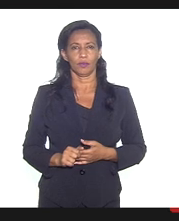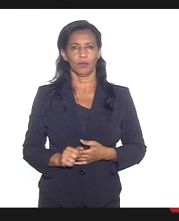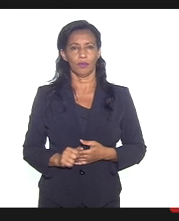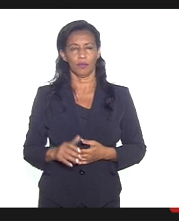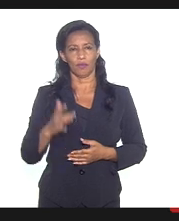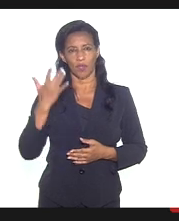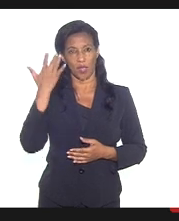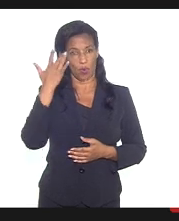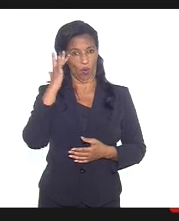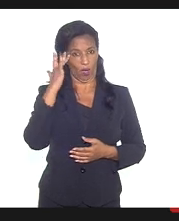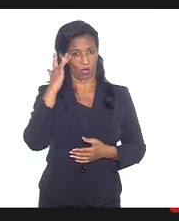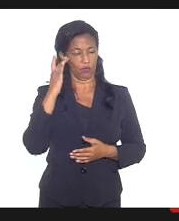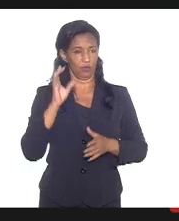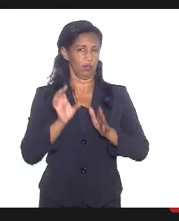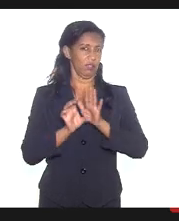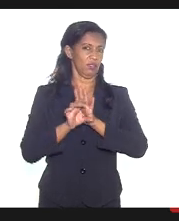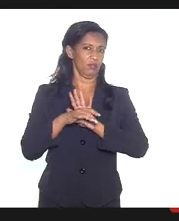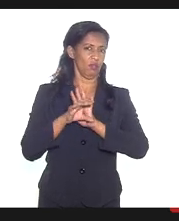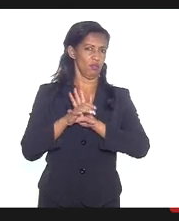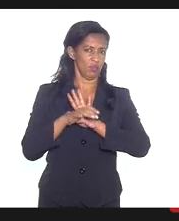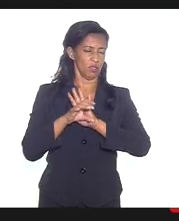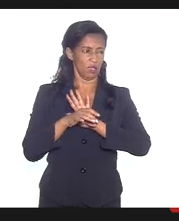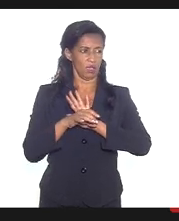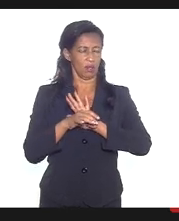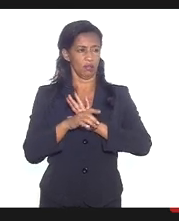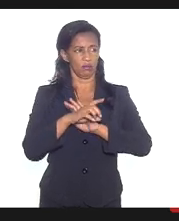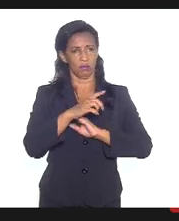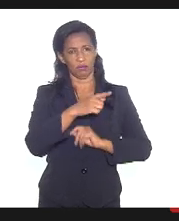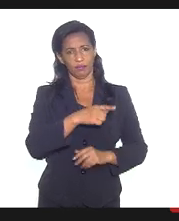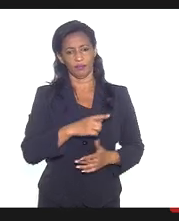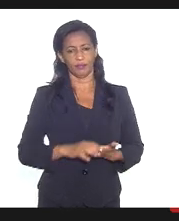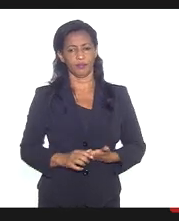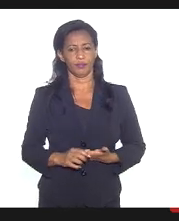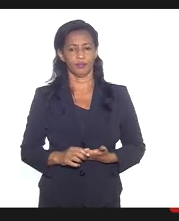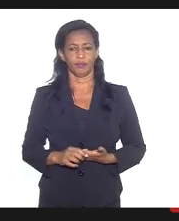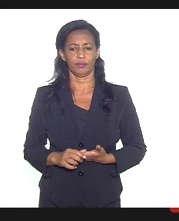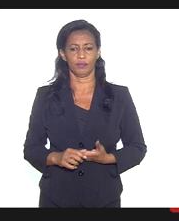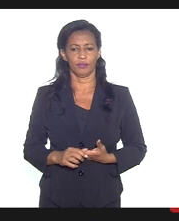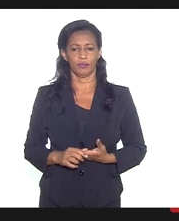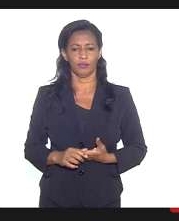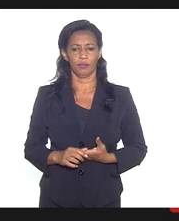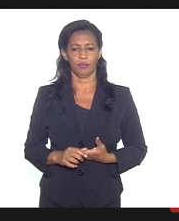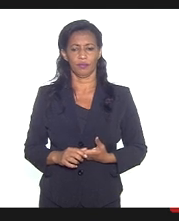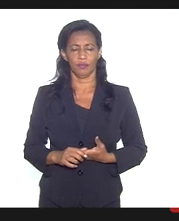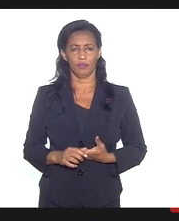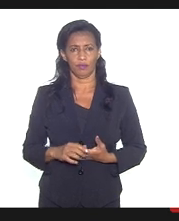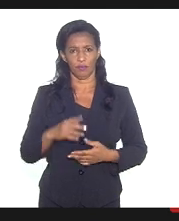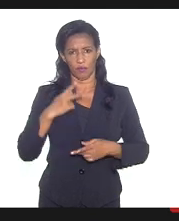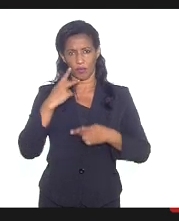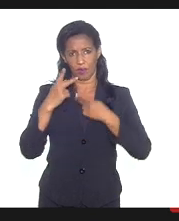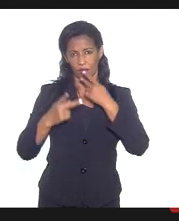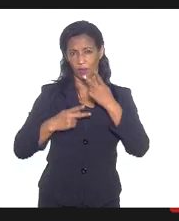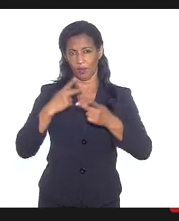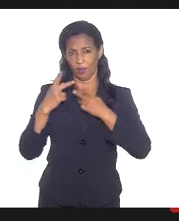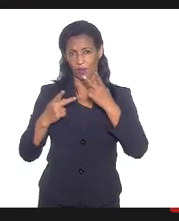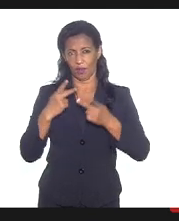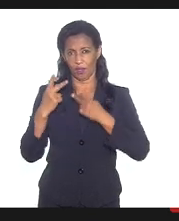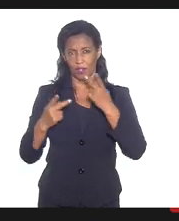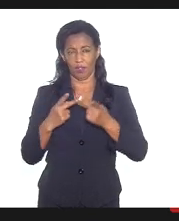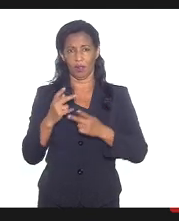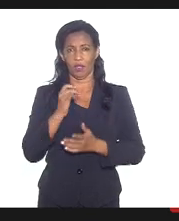esse conceito que você emitiu de diferir